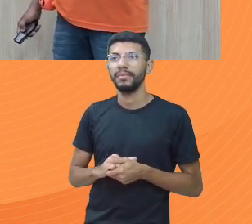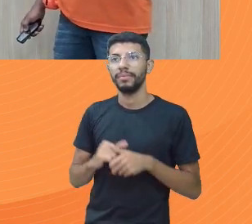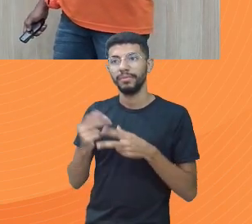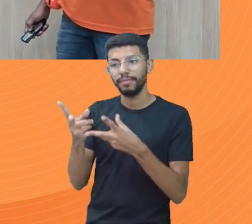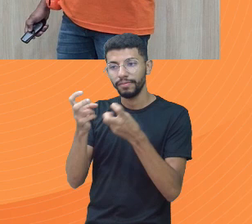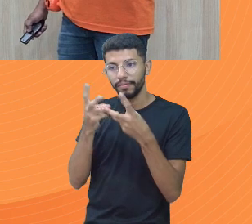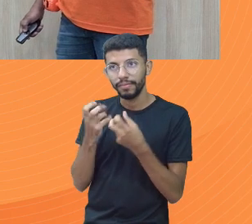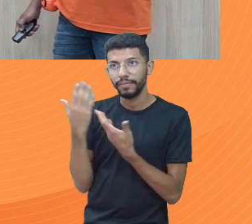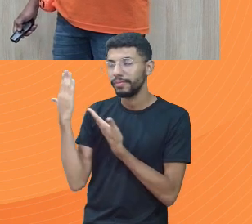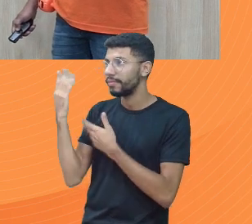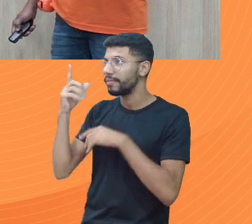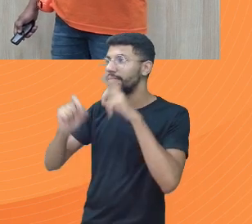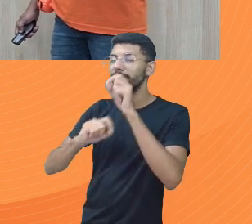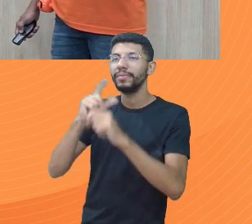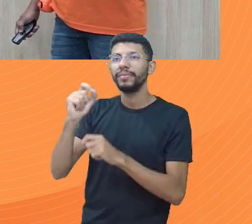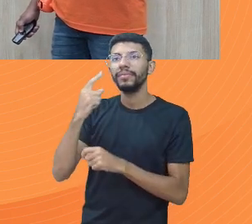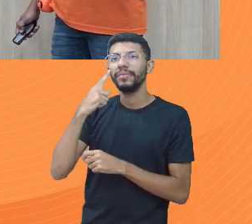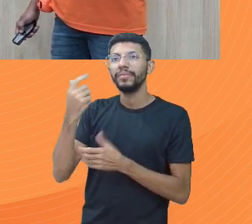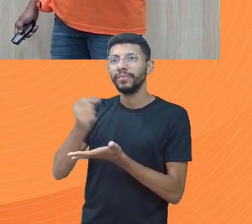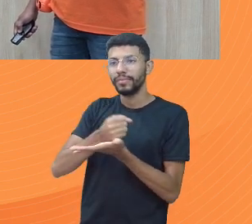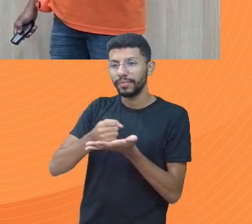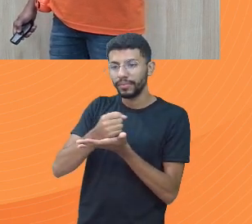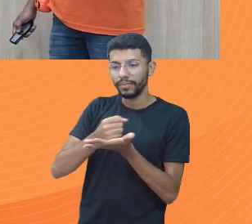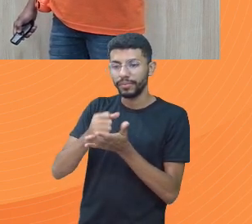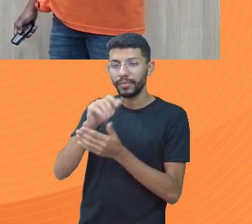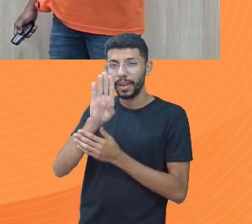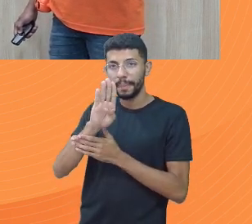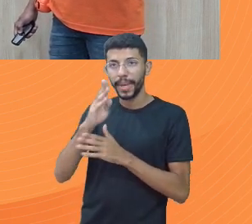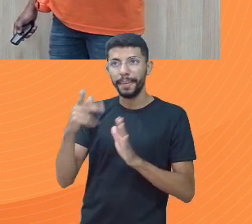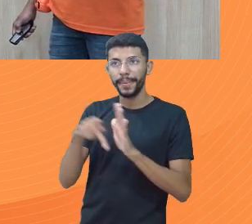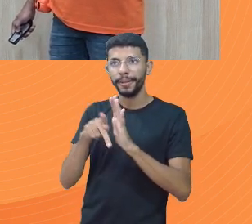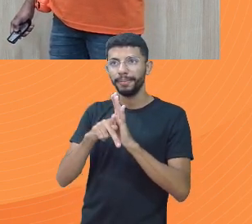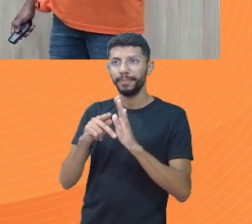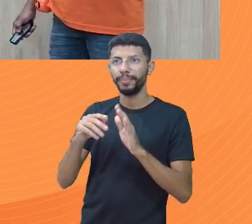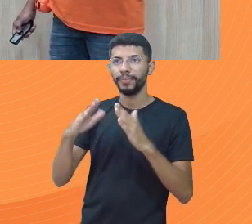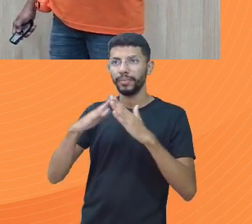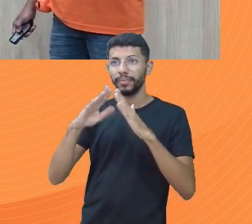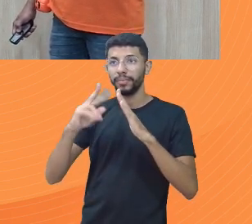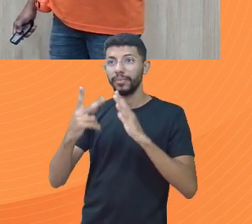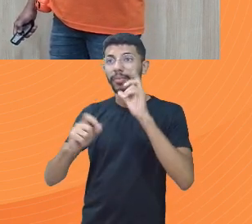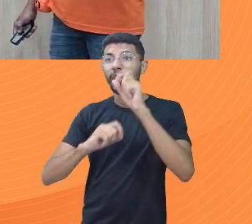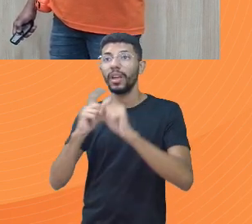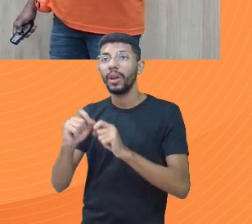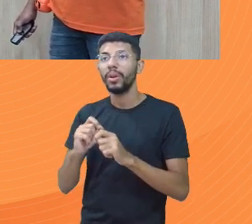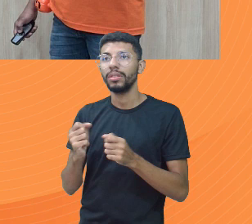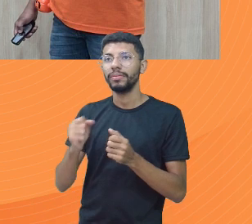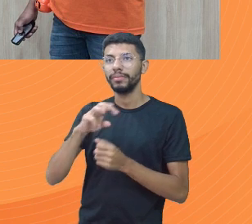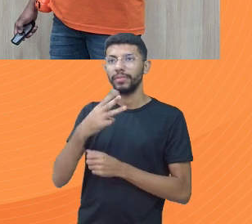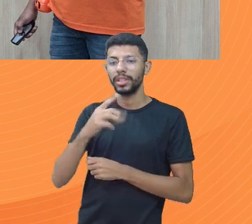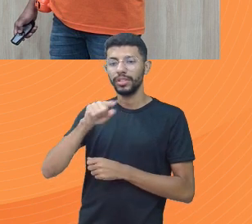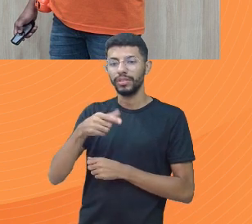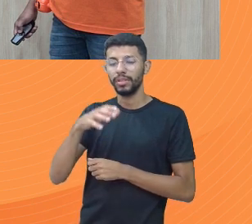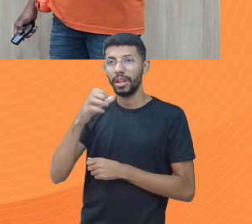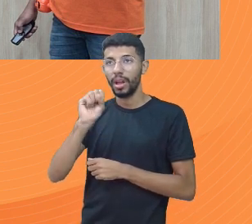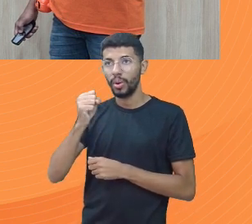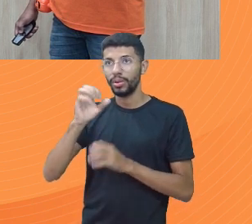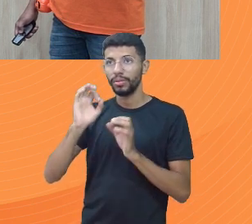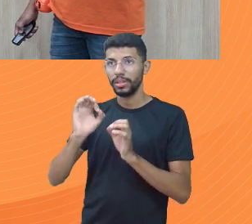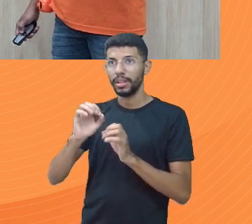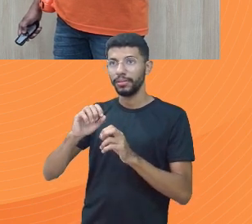observando aí, a base da casa 2 é 3,8 e a altura da casa 2